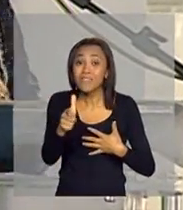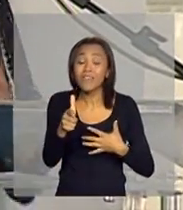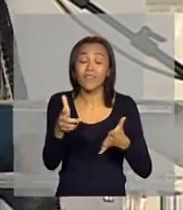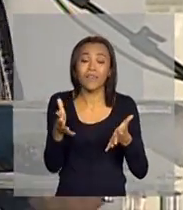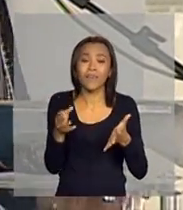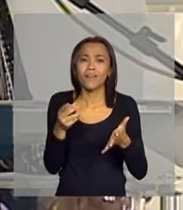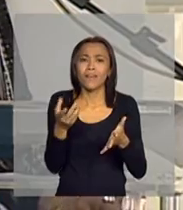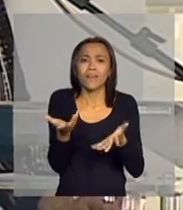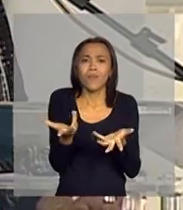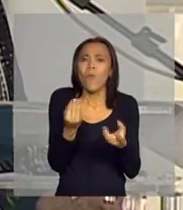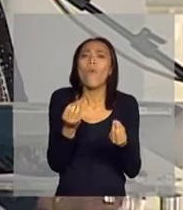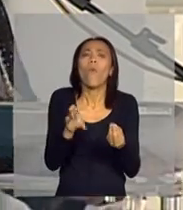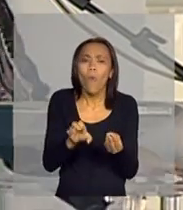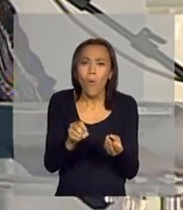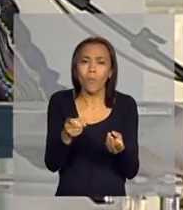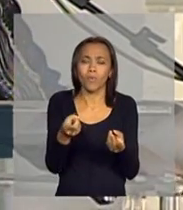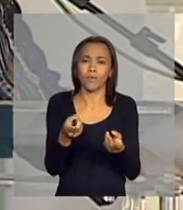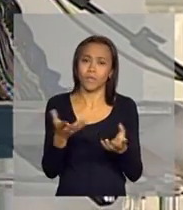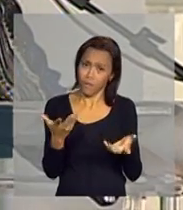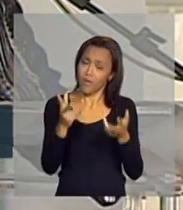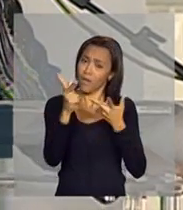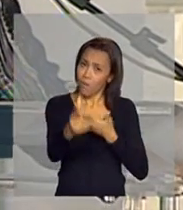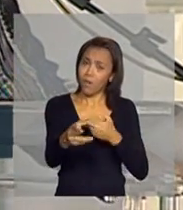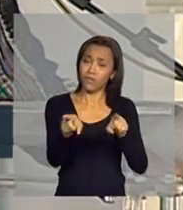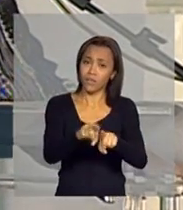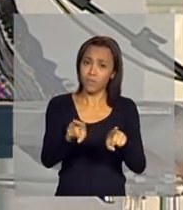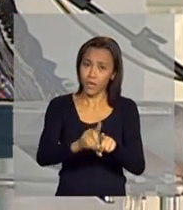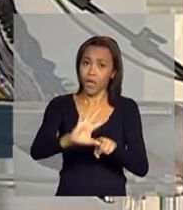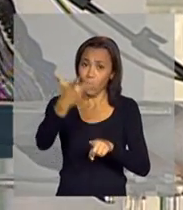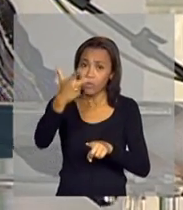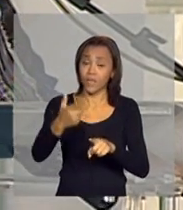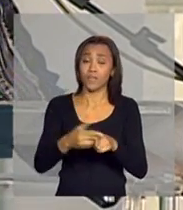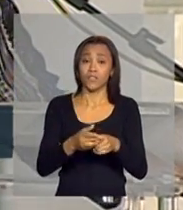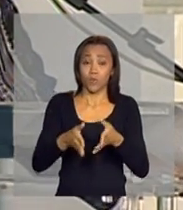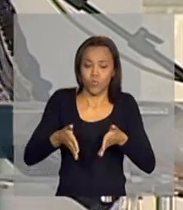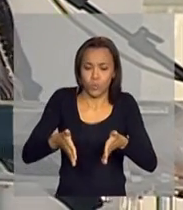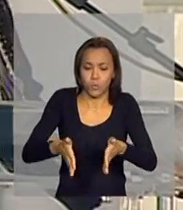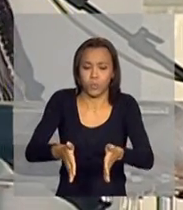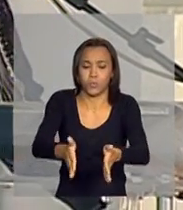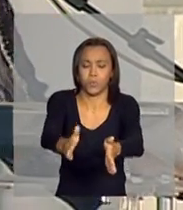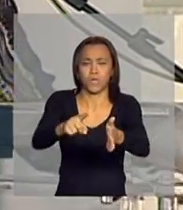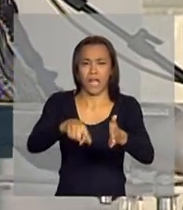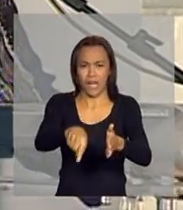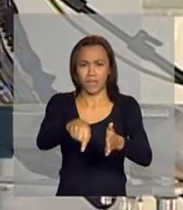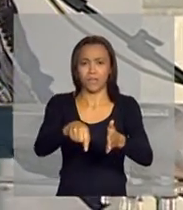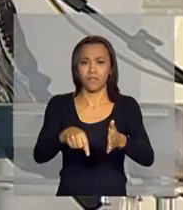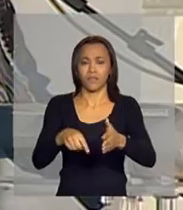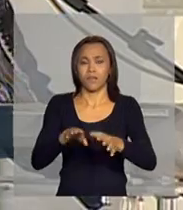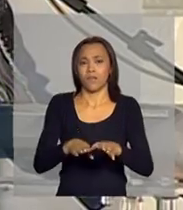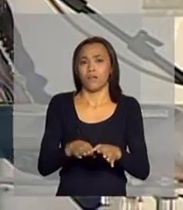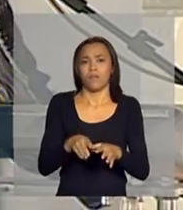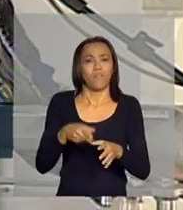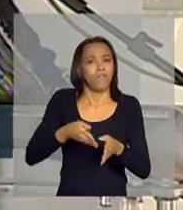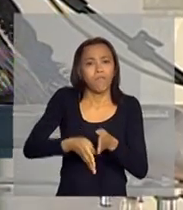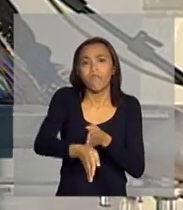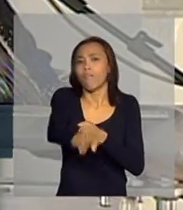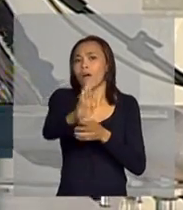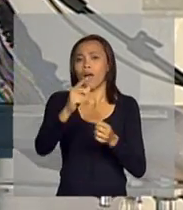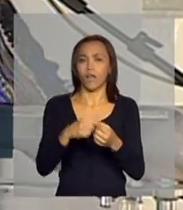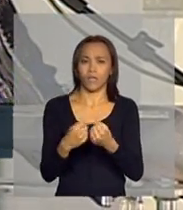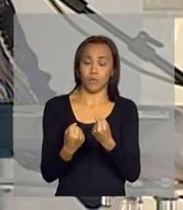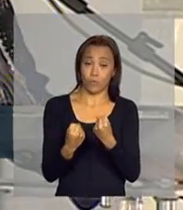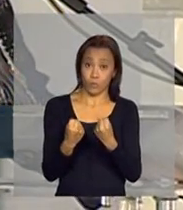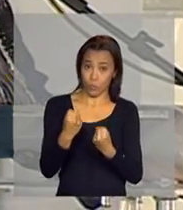irrigação correta do organismo. É a mesma coisa com estrada vicinal. Por ela passa o caminhão do